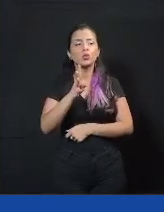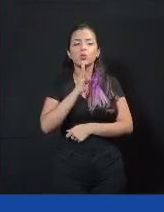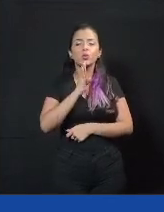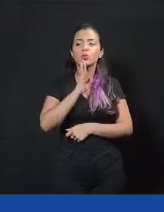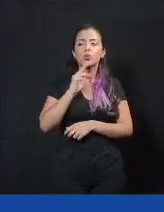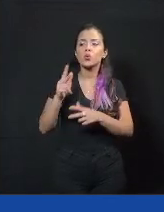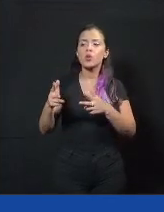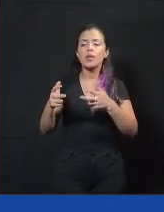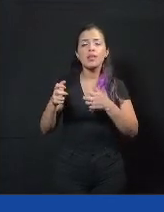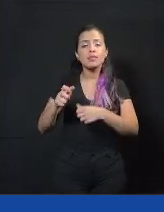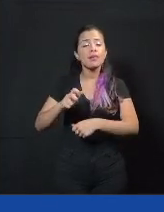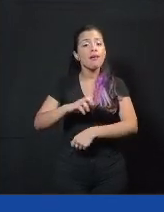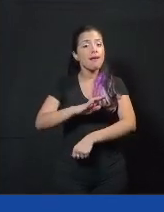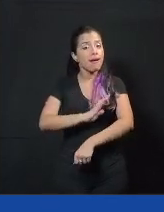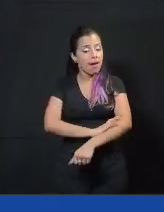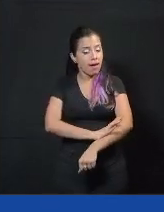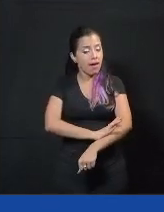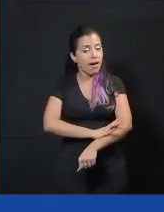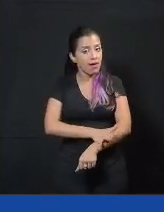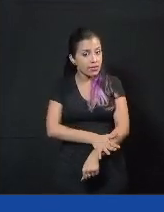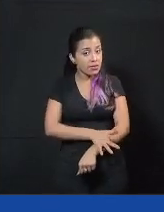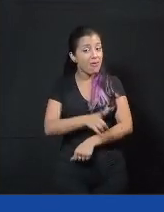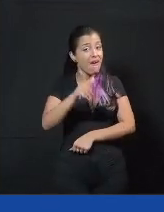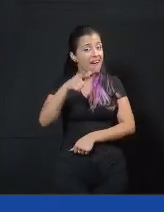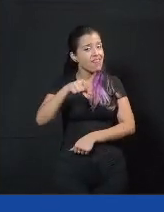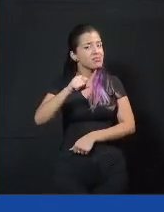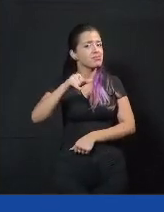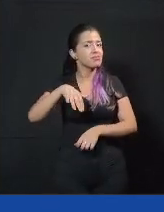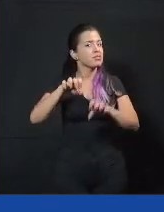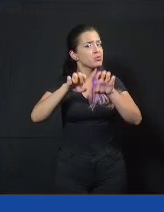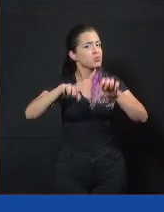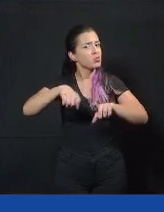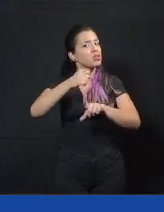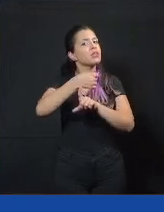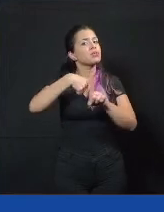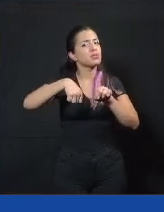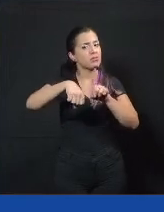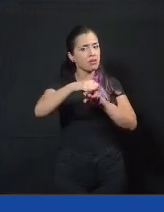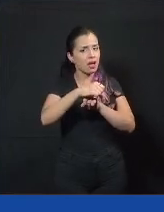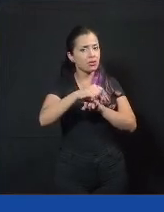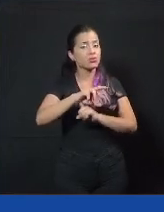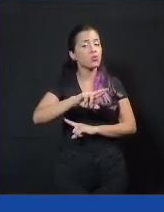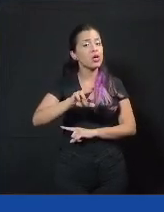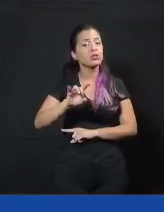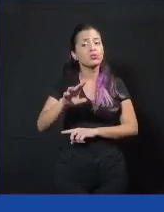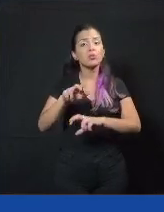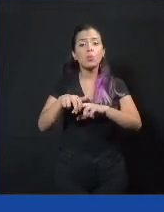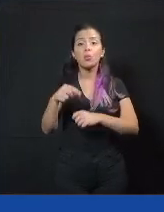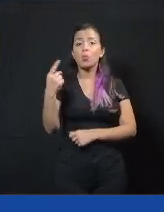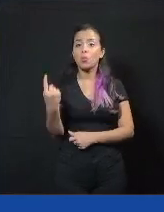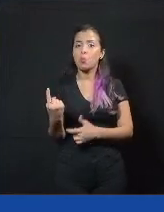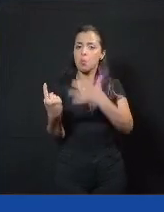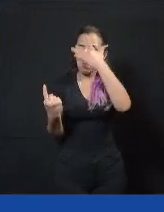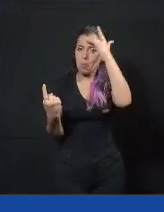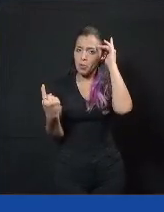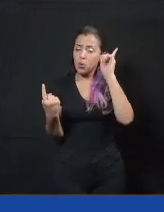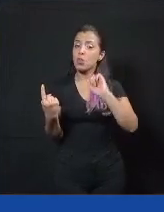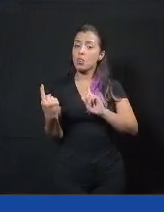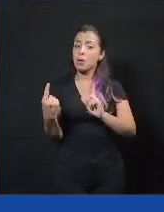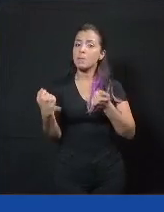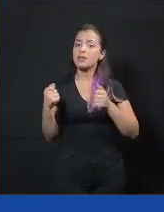racismo é estruturante e que ele não se dá apenas no plano individual, mas que ele se dá como uma